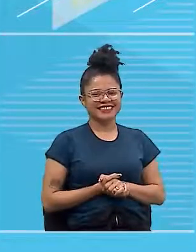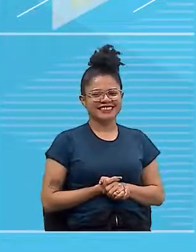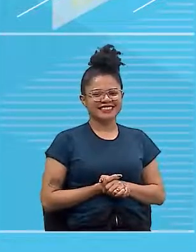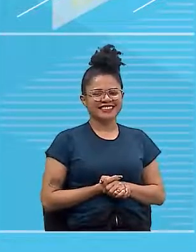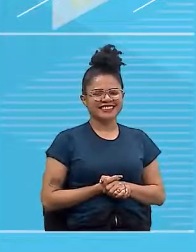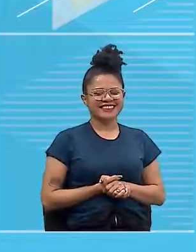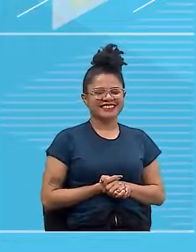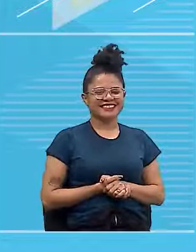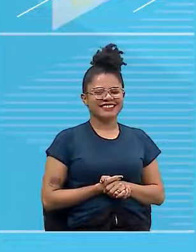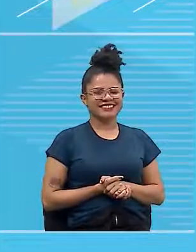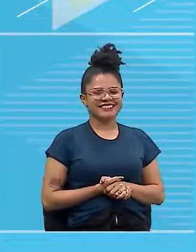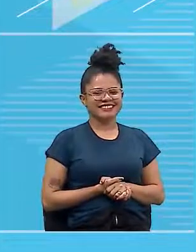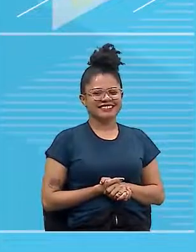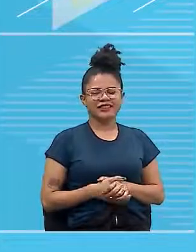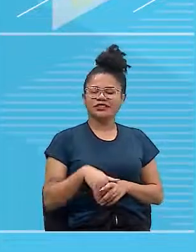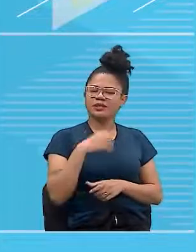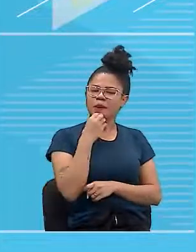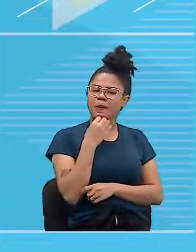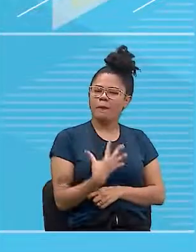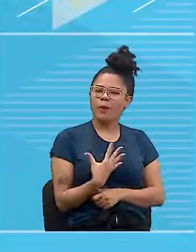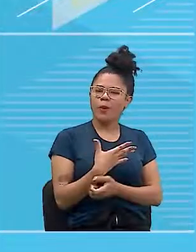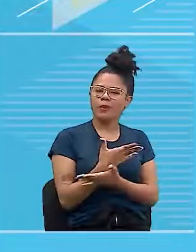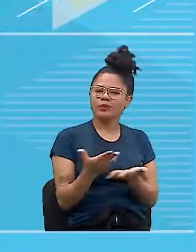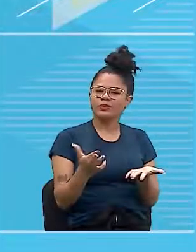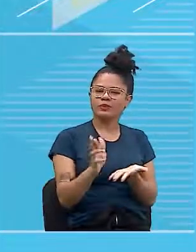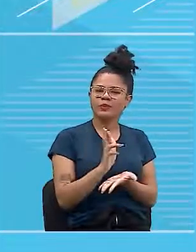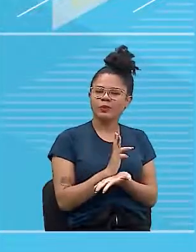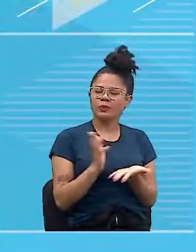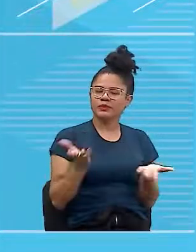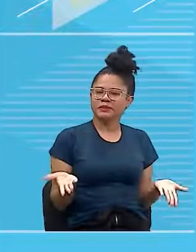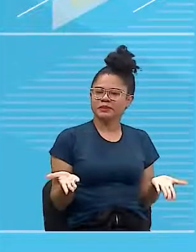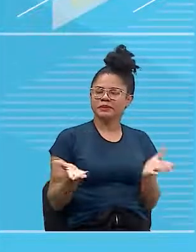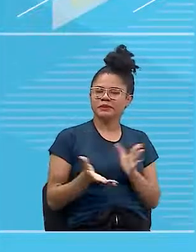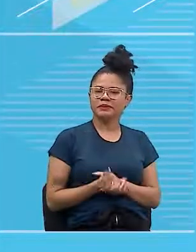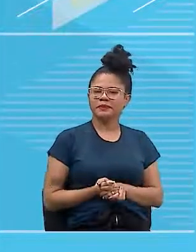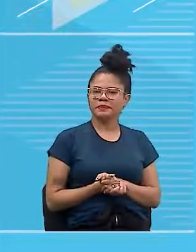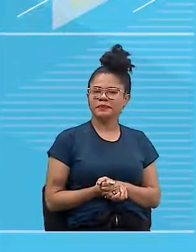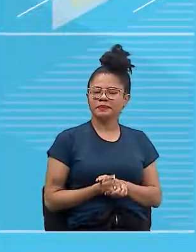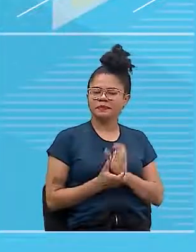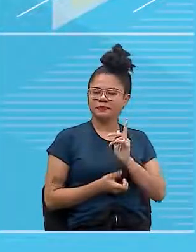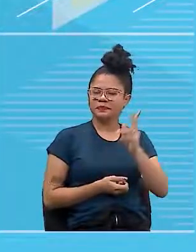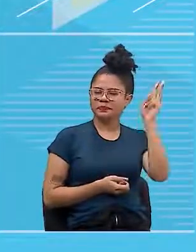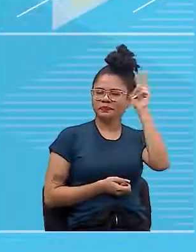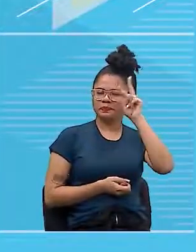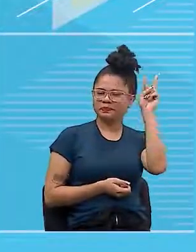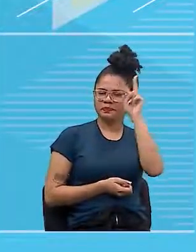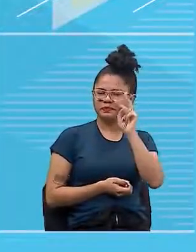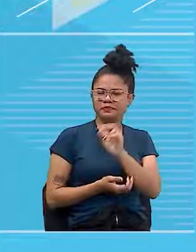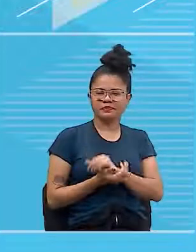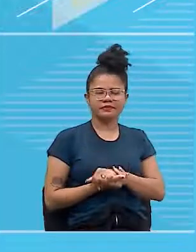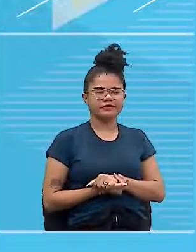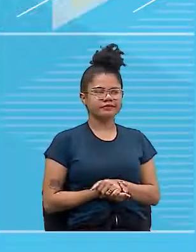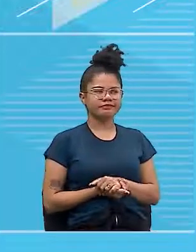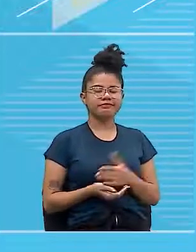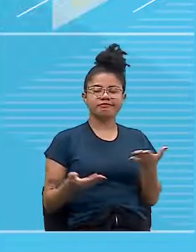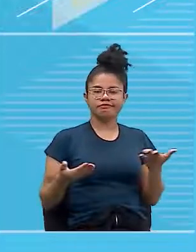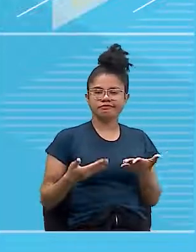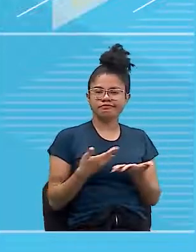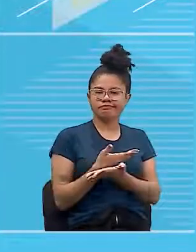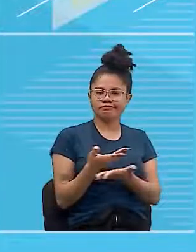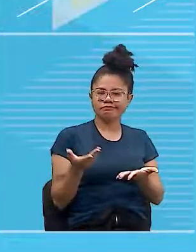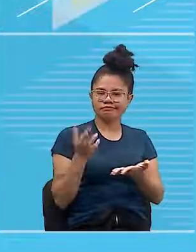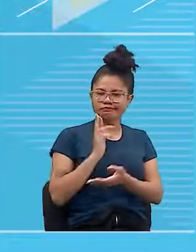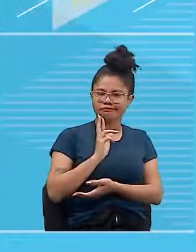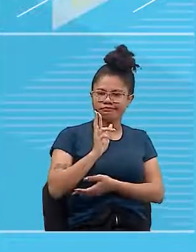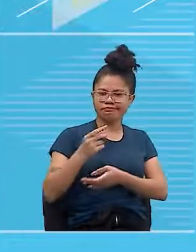e o Adriana tá tão bom mulher Érica com tanta paciência sábado botou Não foi Tu lembra aí tu coloca isso